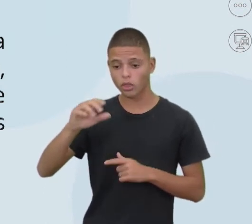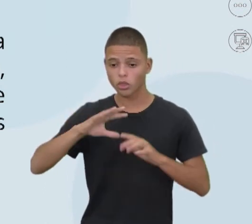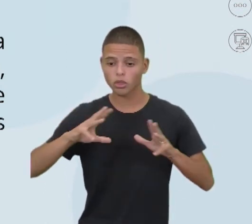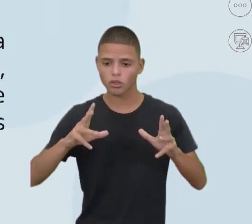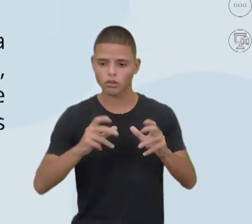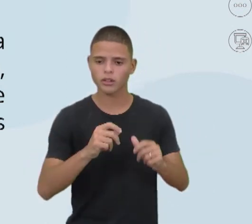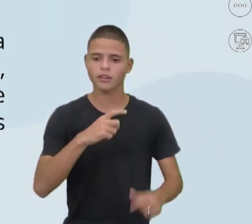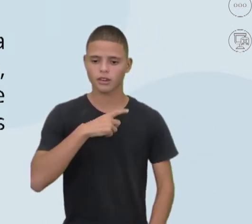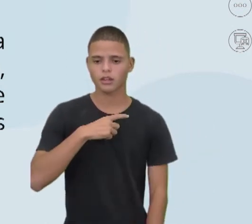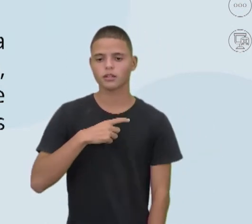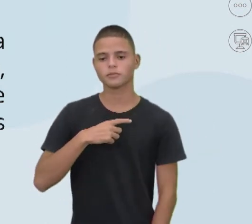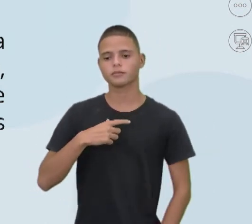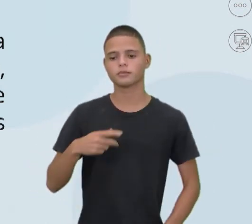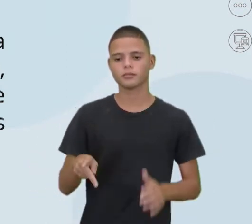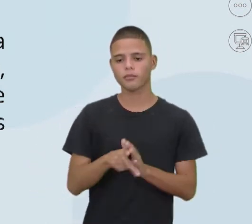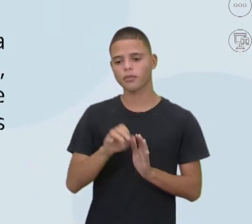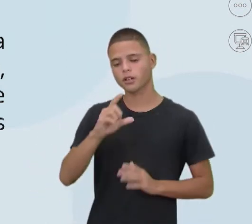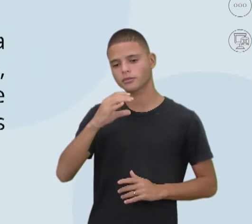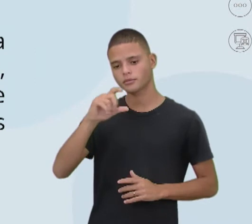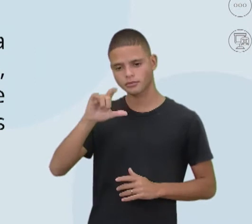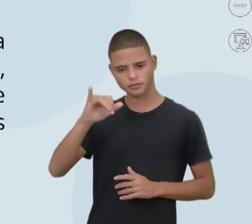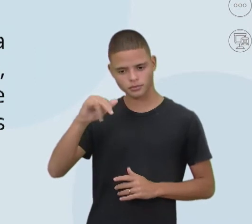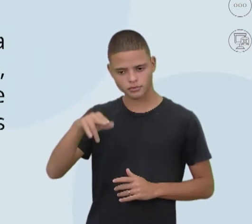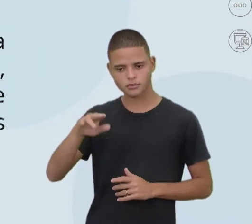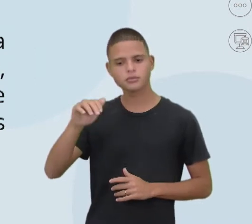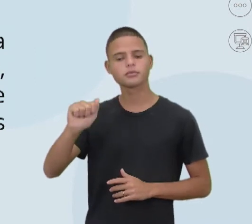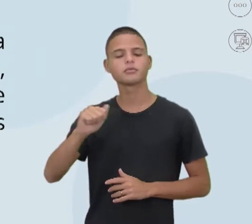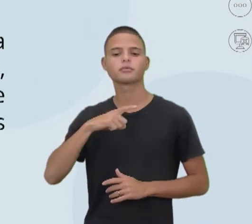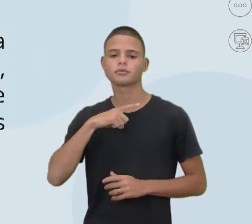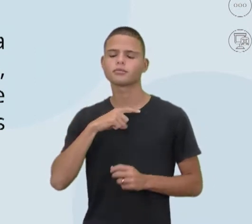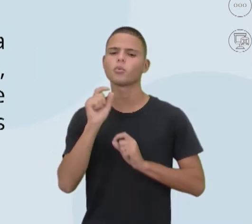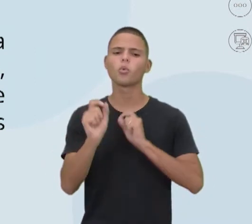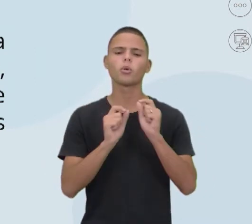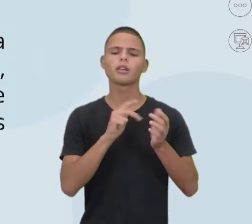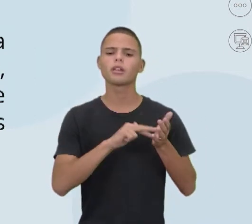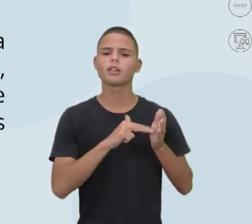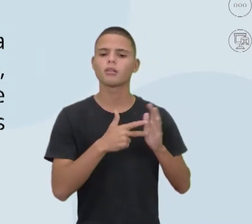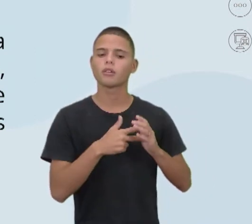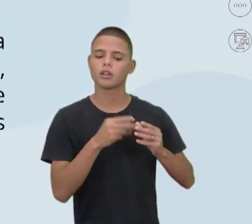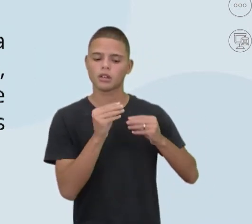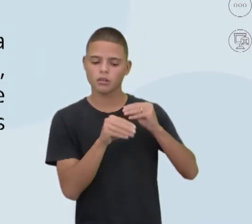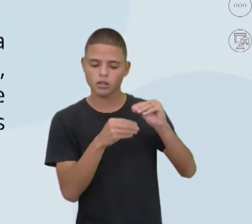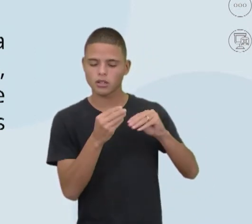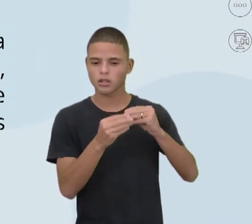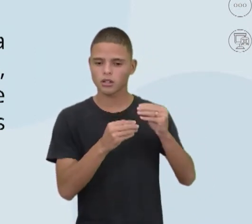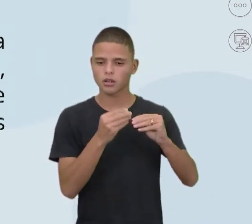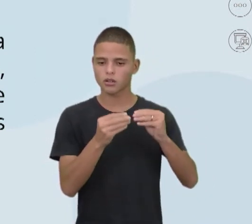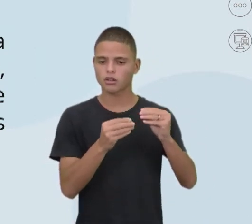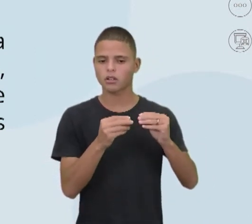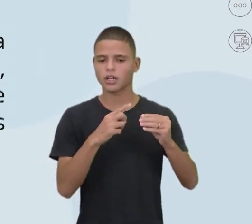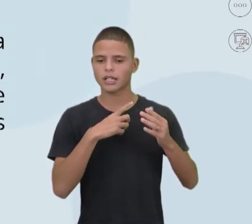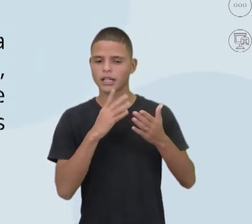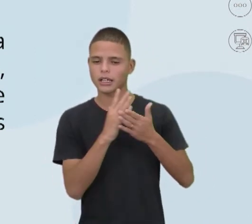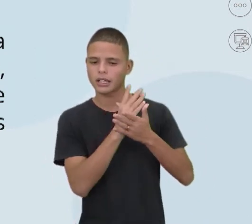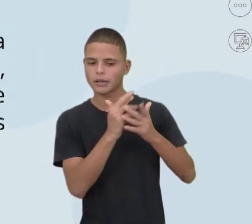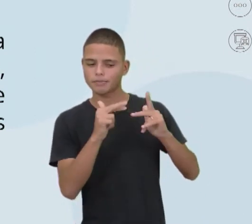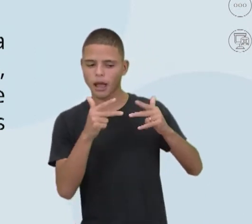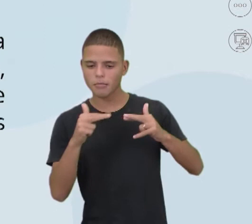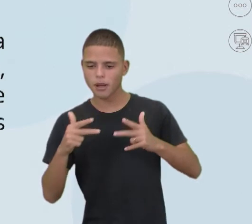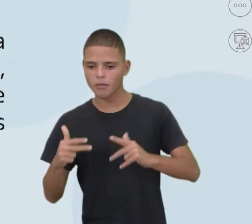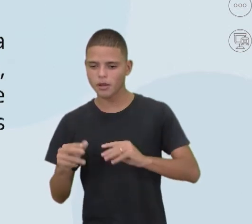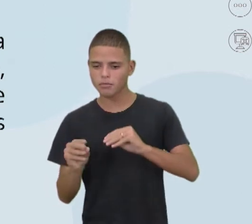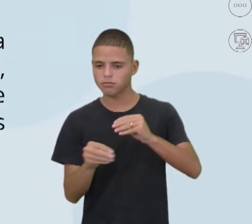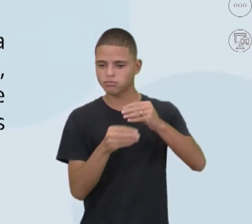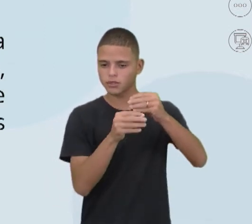compostos de lignina, celulose e hemicelulose, tá? E aí o que é isso, né? É uma mistura complexa de polímeros naturais de carboidratos,